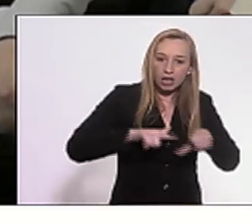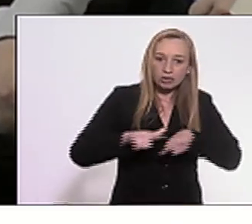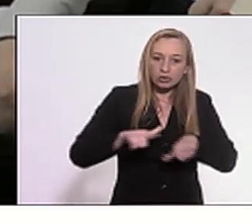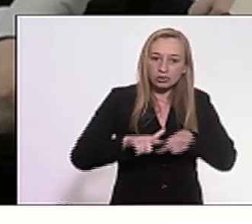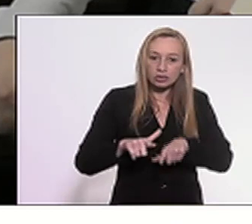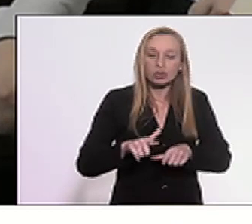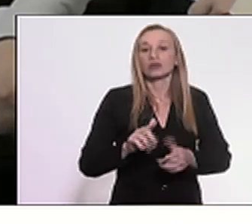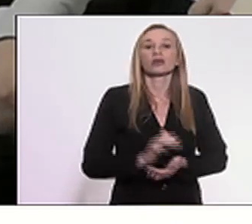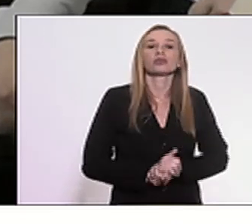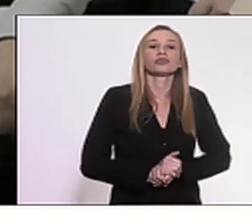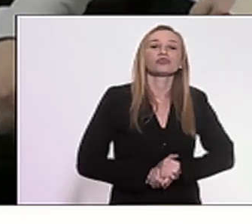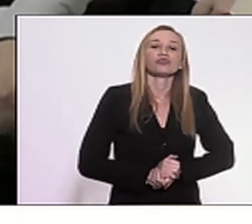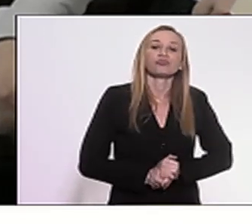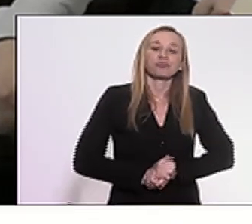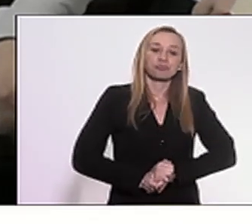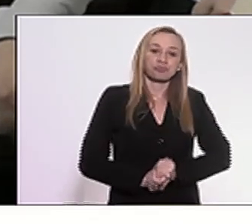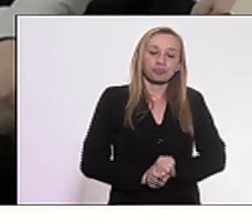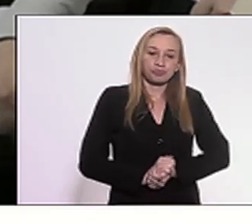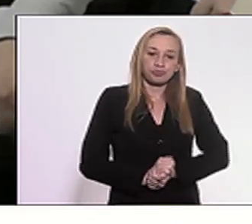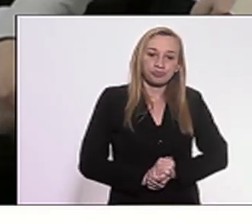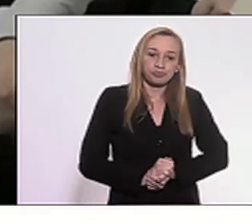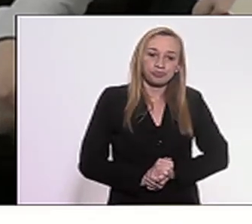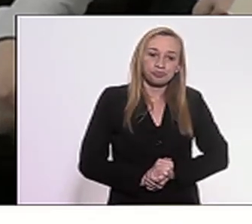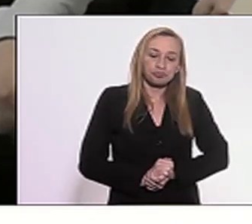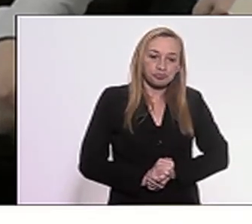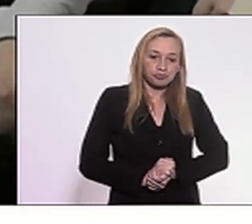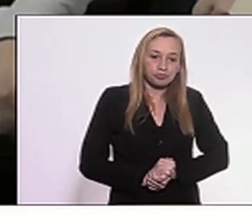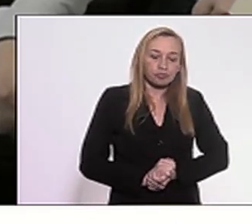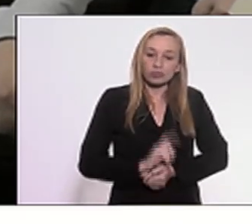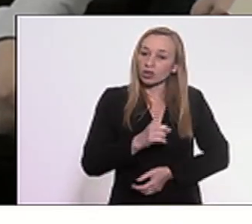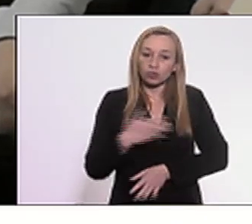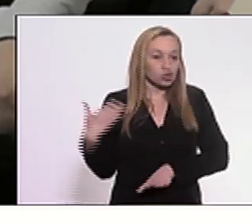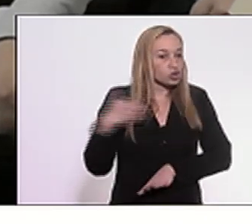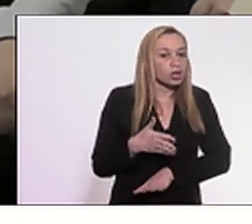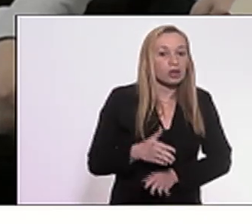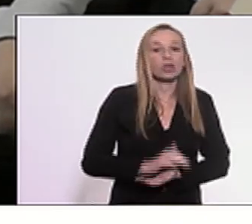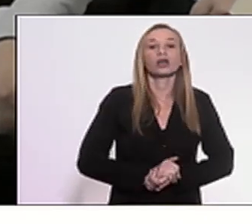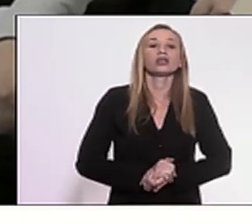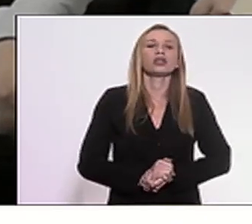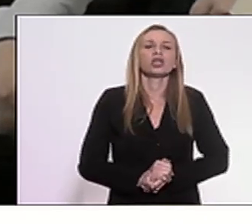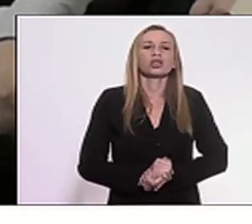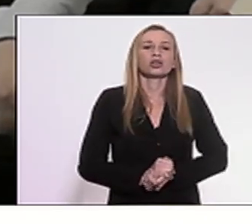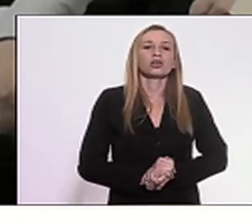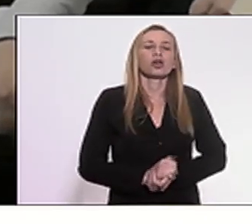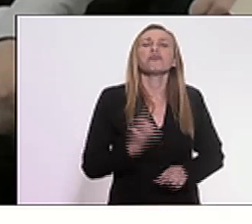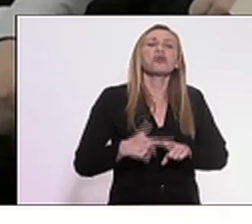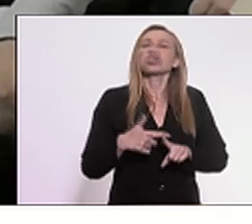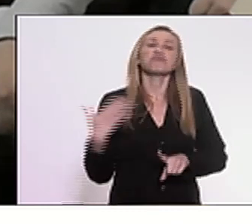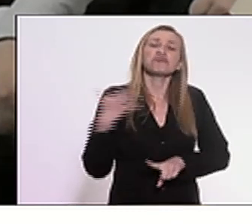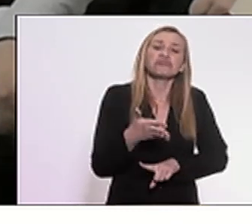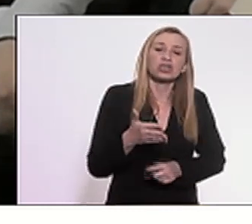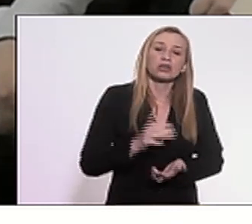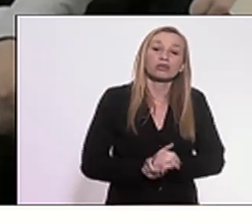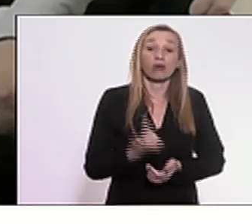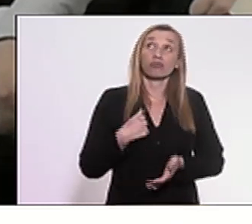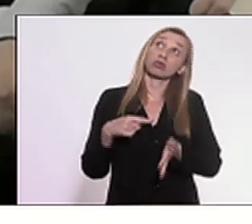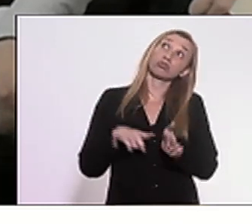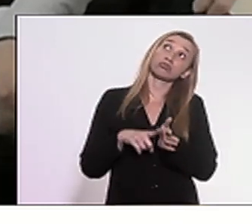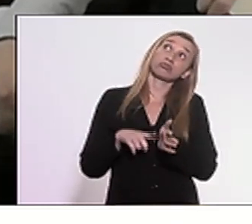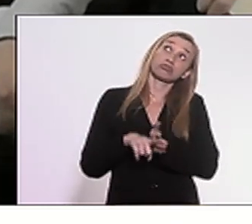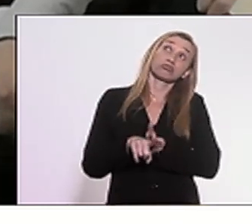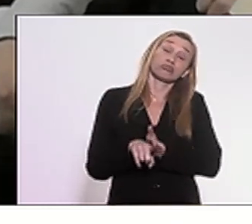mais preventivo do que repressivo, mas mesmo assim eles não chegam. E por que não chegam? A gente se pergunta,